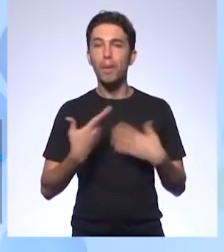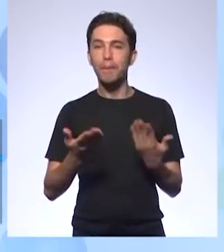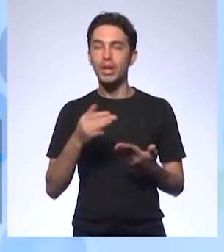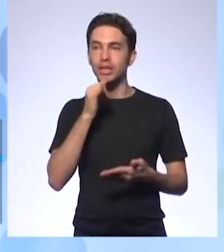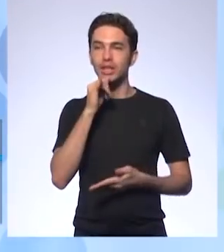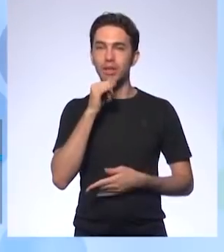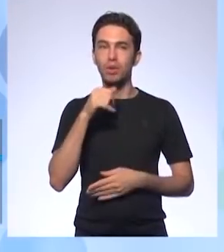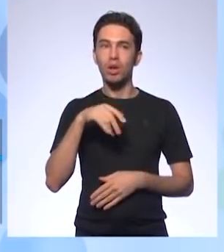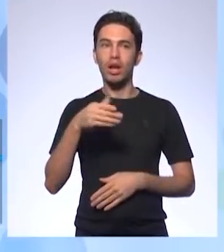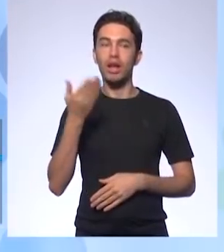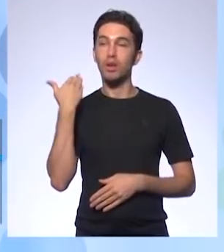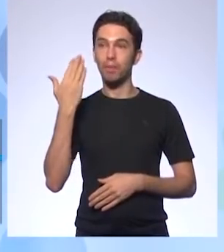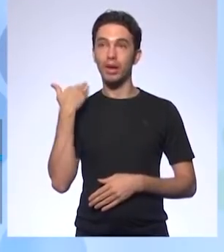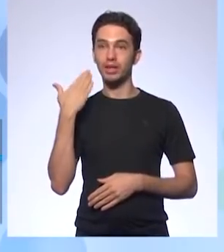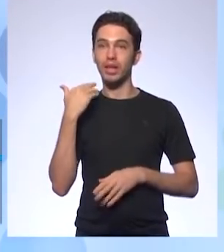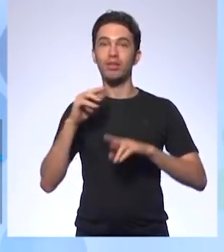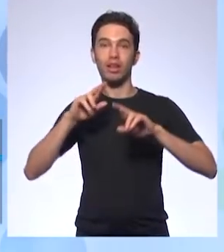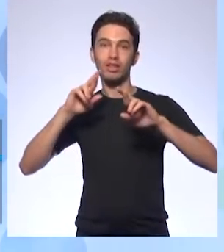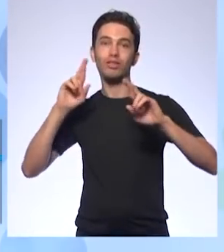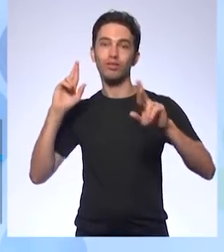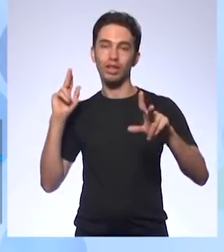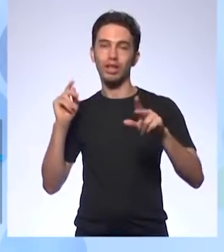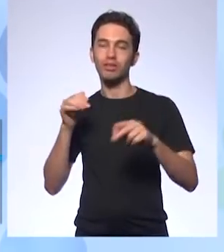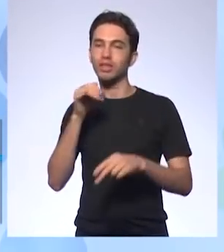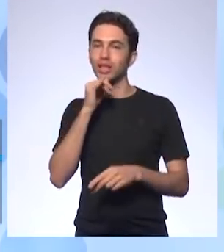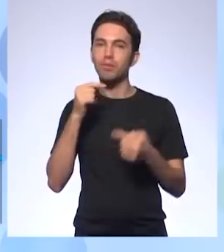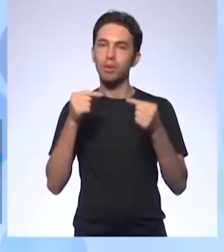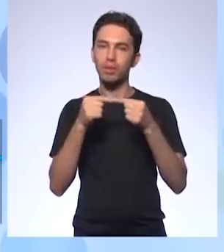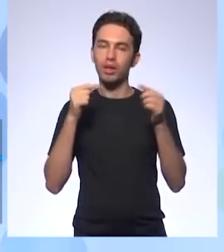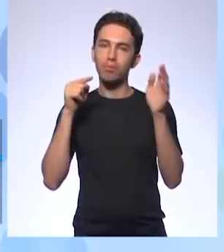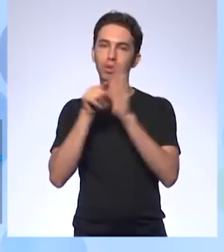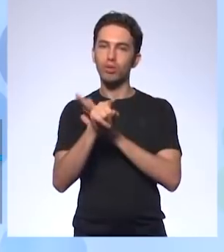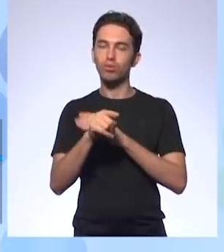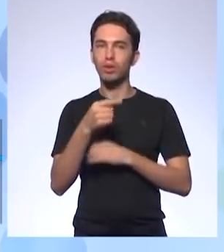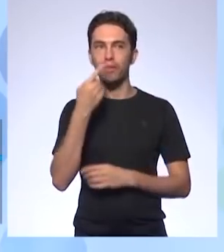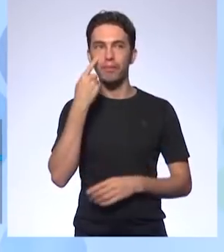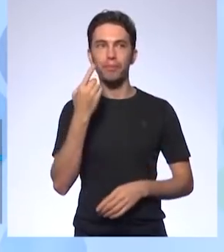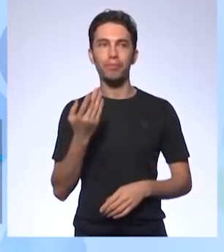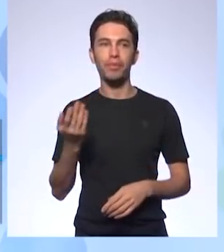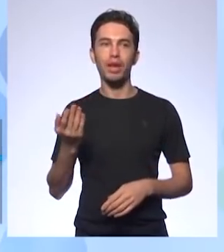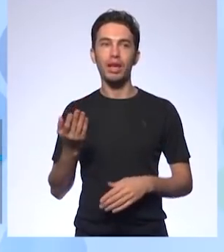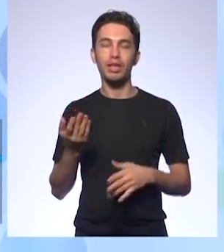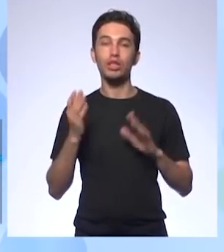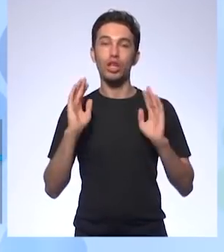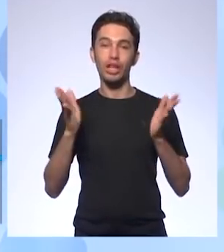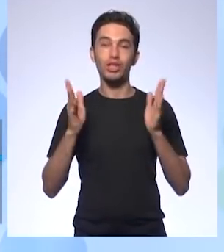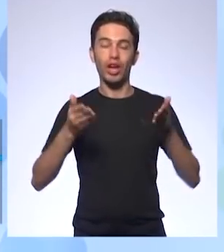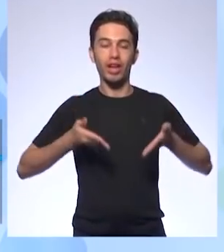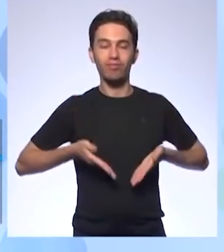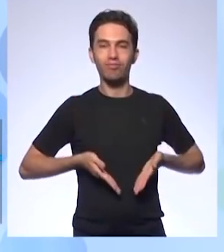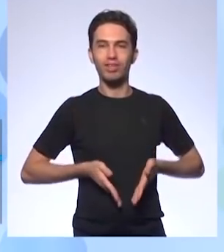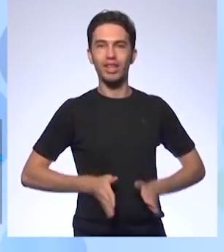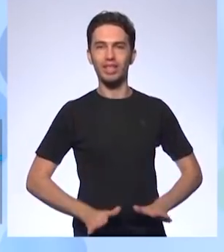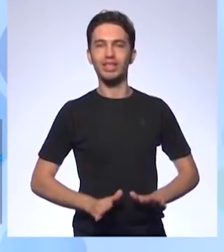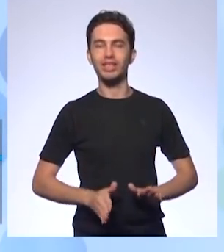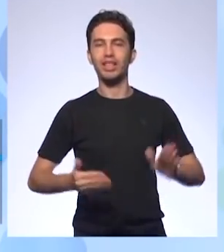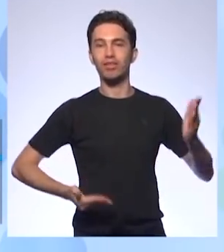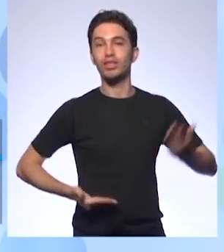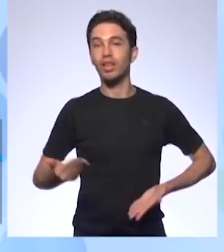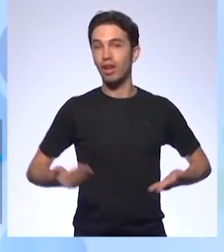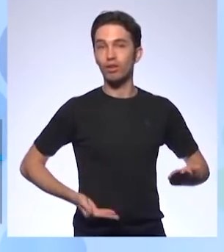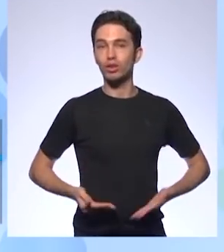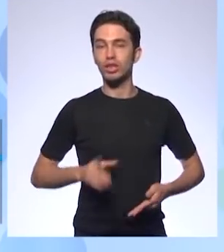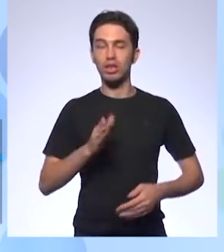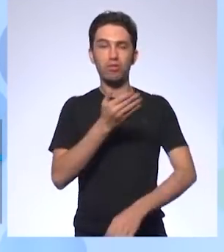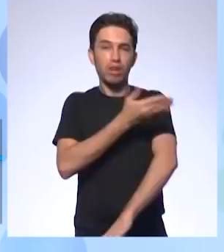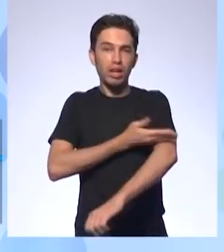outro contexto, que inclusive foi o da pergunta. Deixa eu ver aqui, ó. Olha só. Já nasciam servos. Então, durante a Idade Média, você